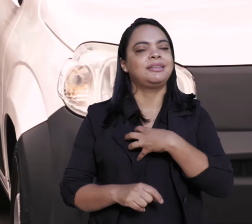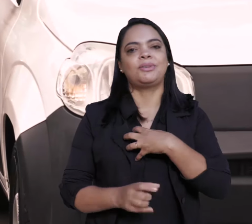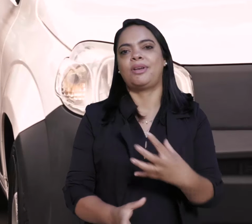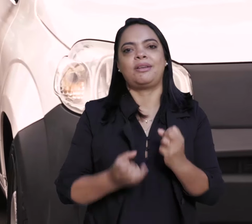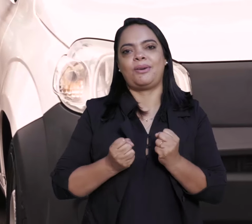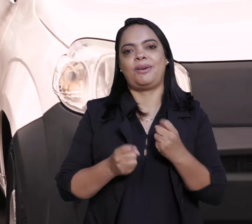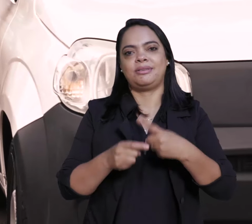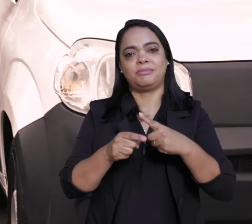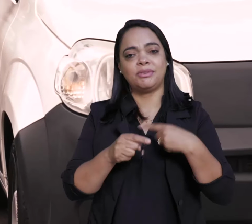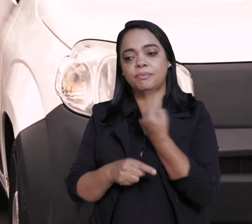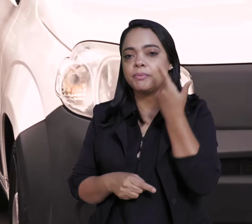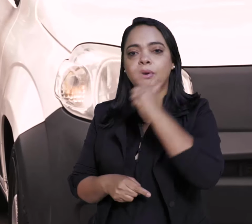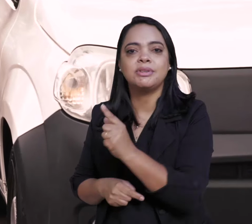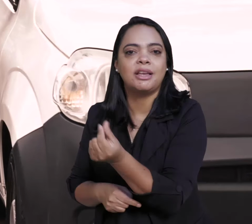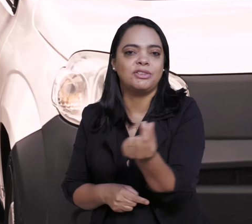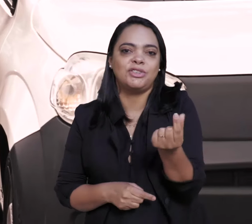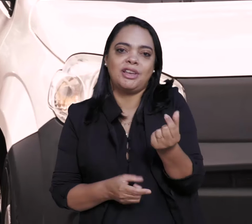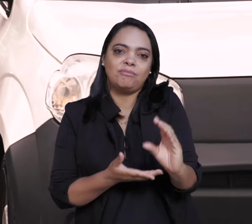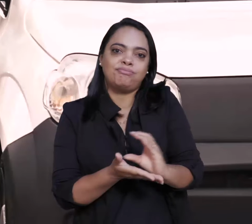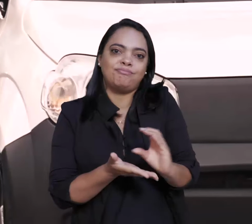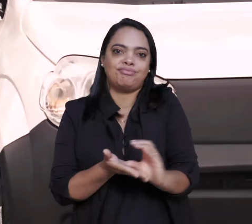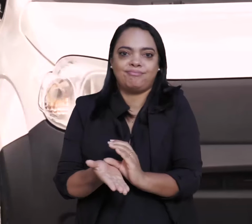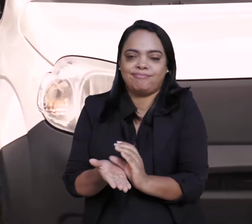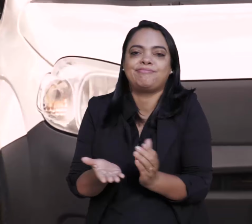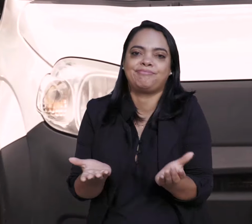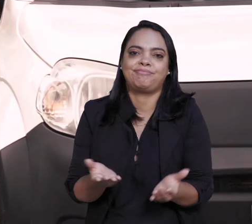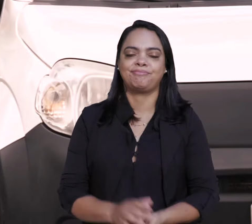onde acolhe, porque é onde a gente consegue fazer nosso dinheiro.